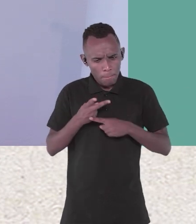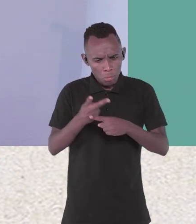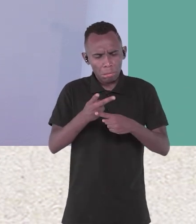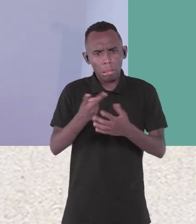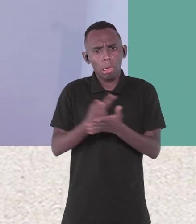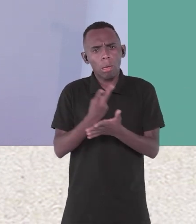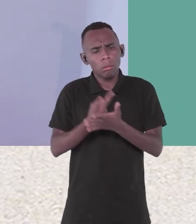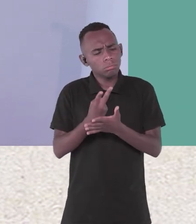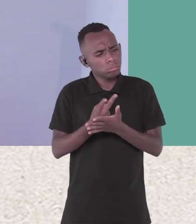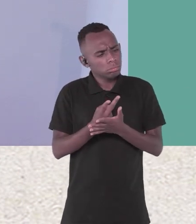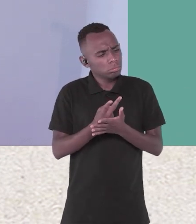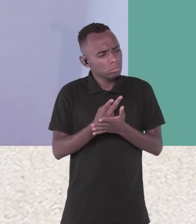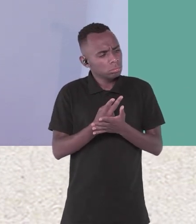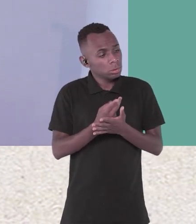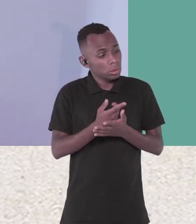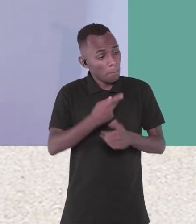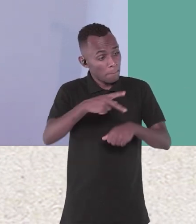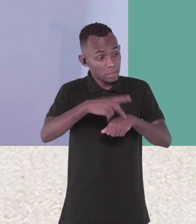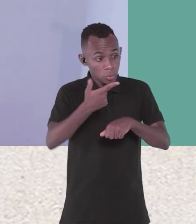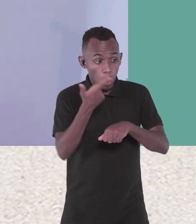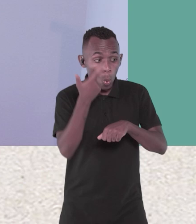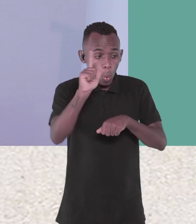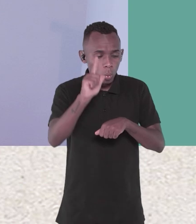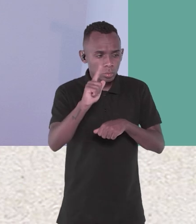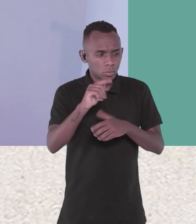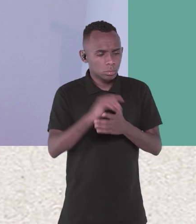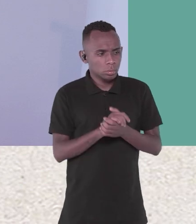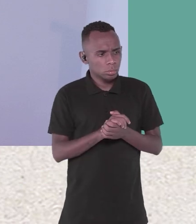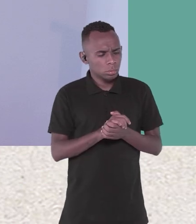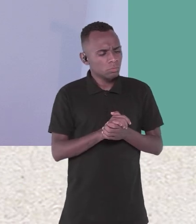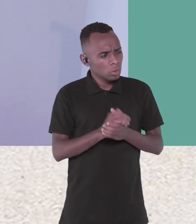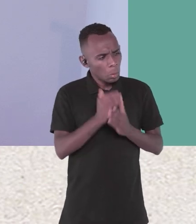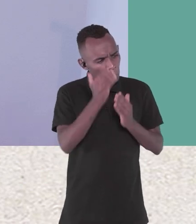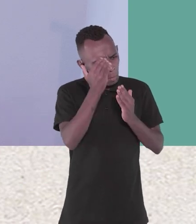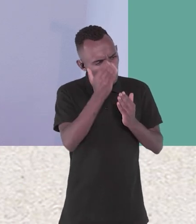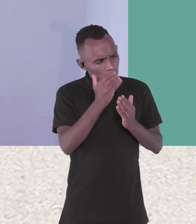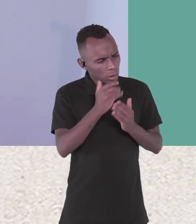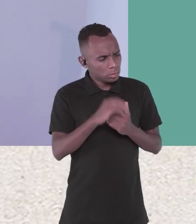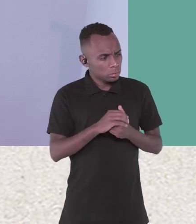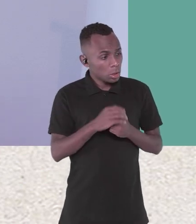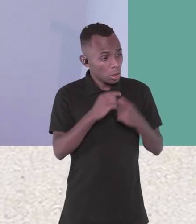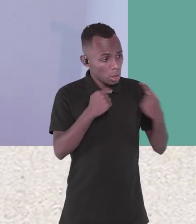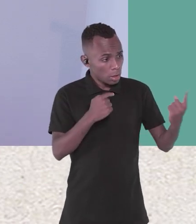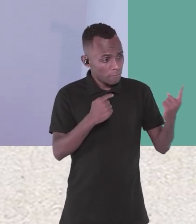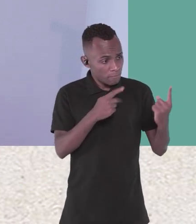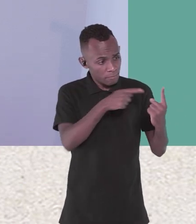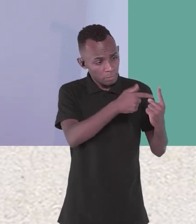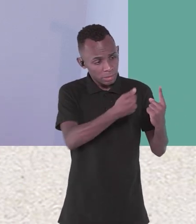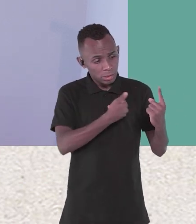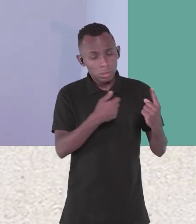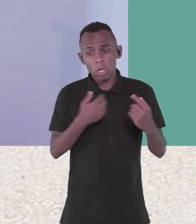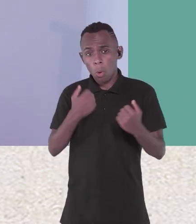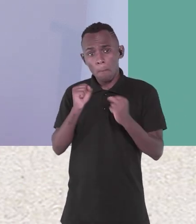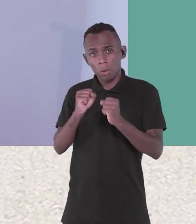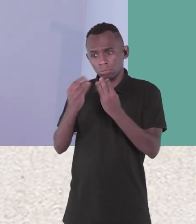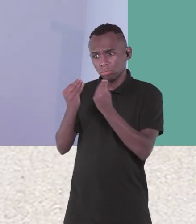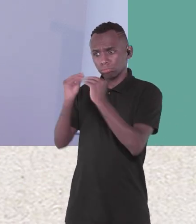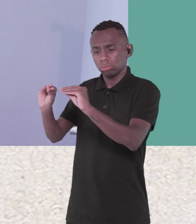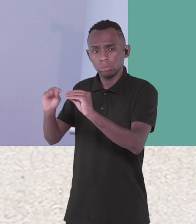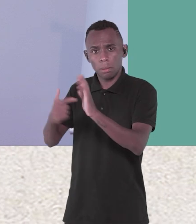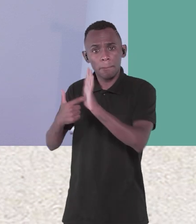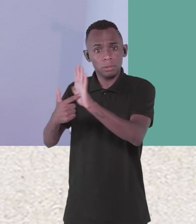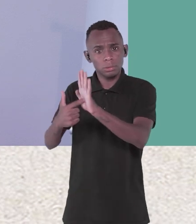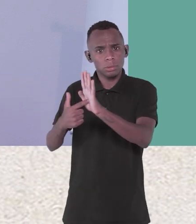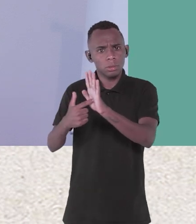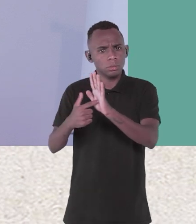Aí eu falei, bom, obrigado. Ele falou, pode ir lá, pode publicar. Eu falei, você tem um documento? Não. Posso te citar? Não.